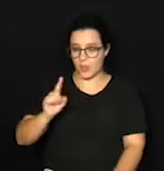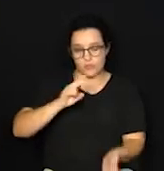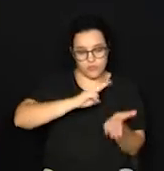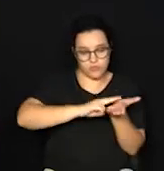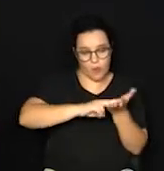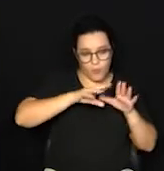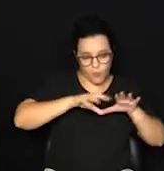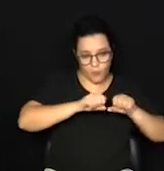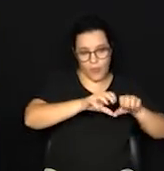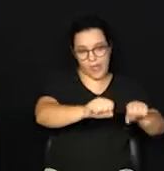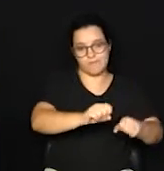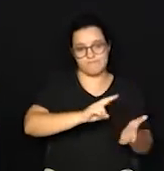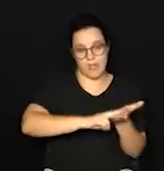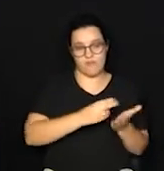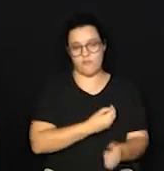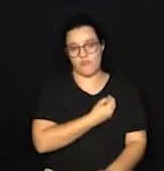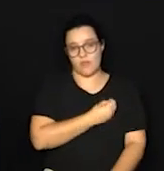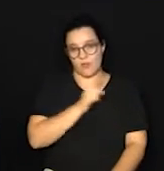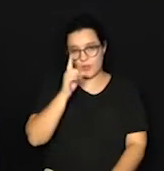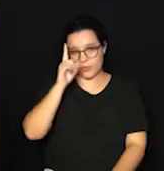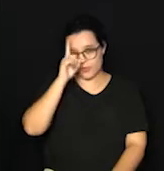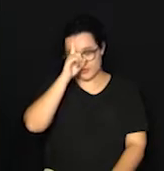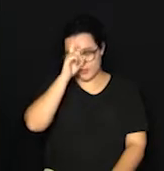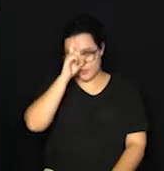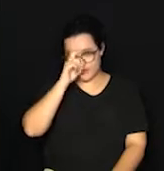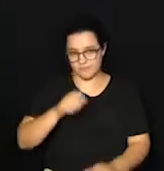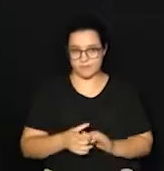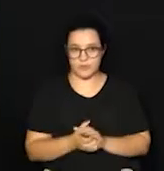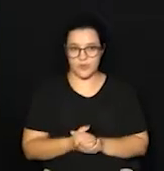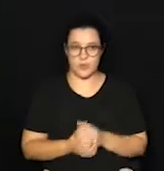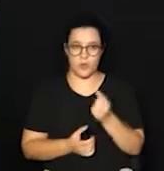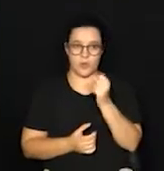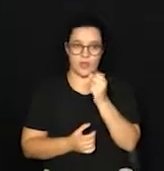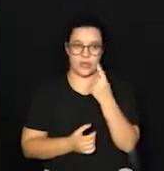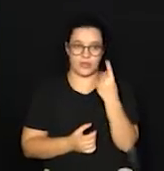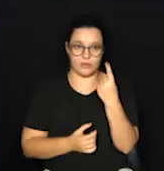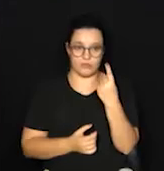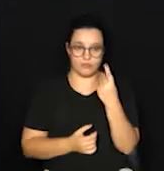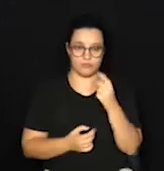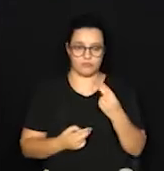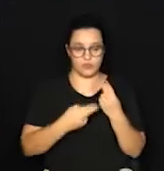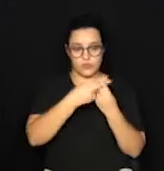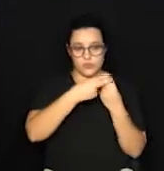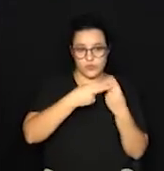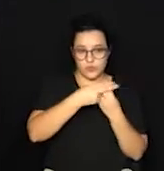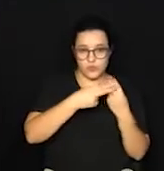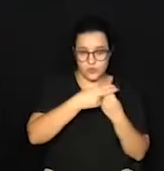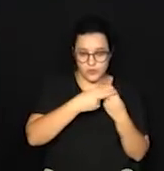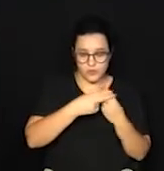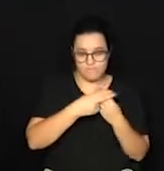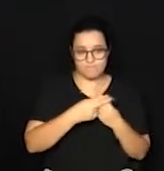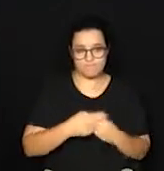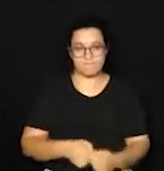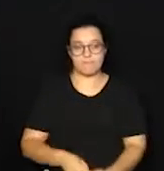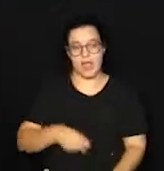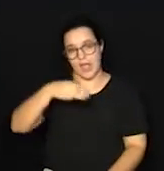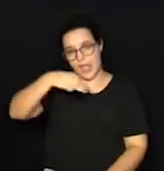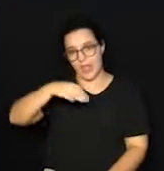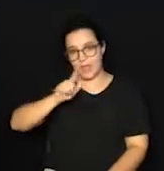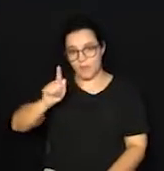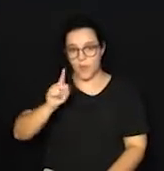E a divisão é essa: 81 leitos do SUS municipal, que é a rede Mário Gatti, de urgência e